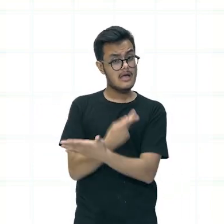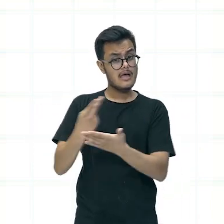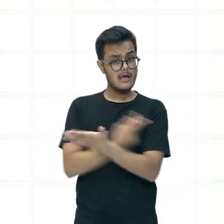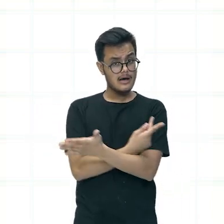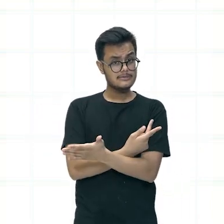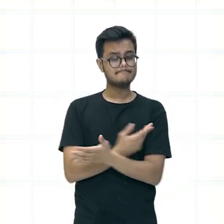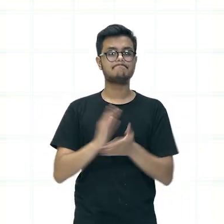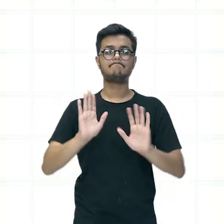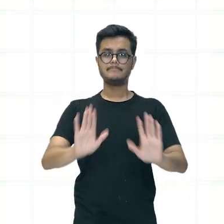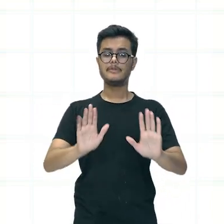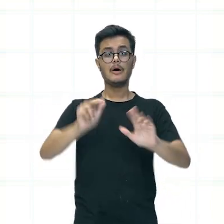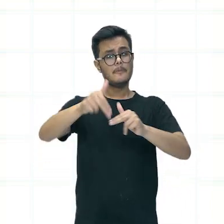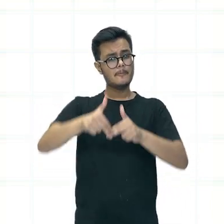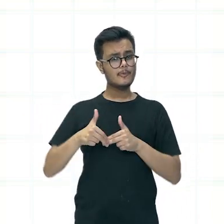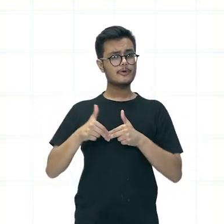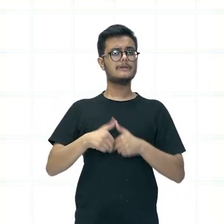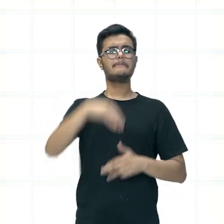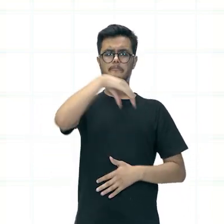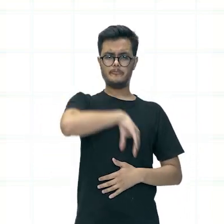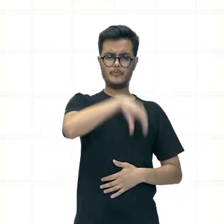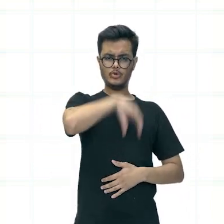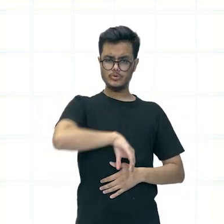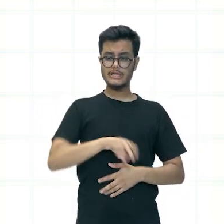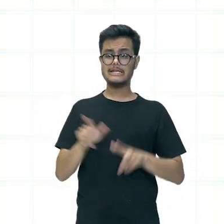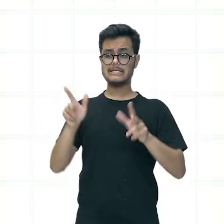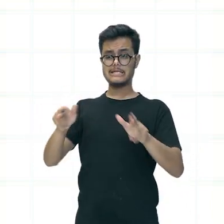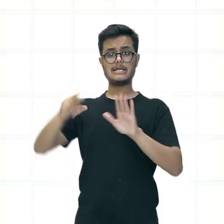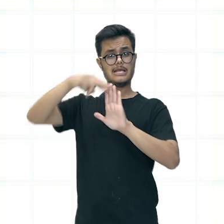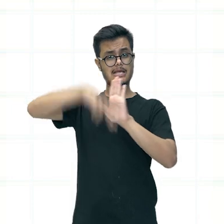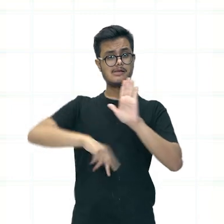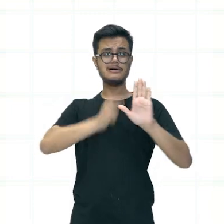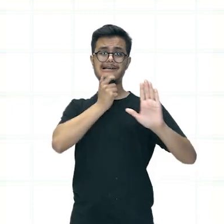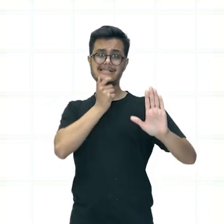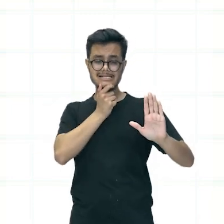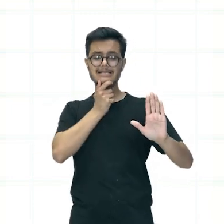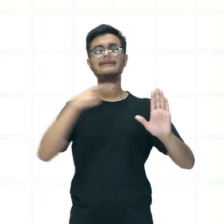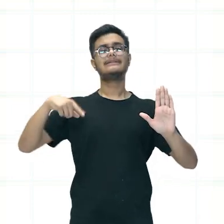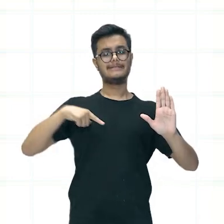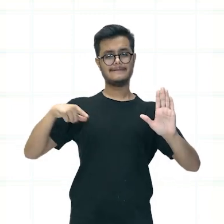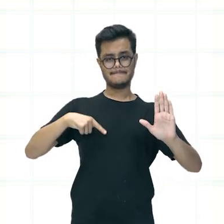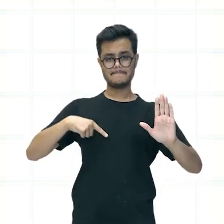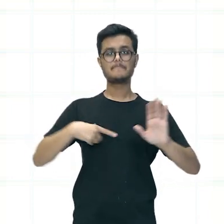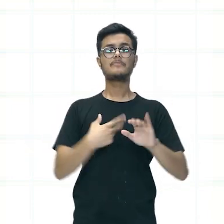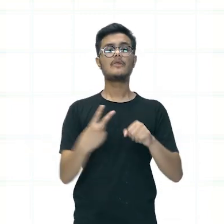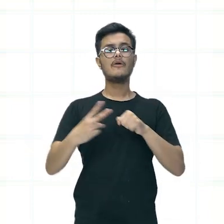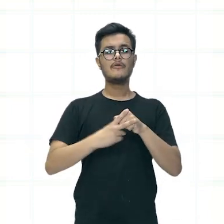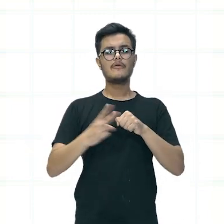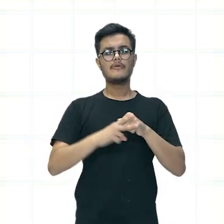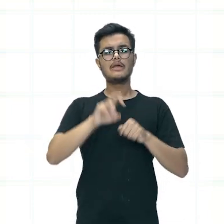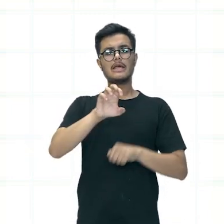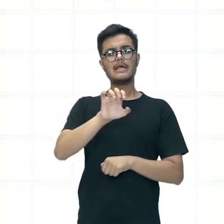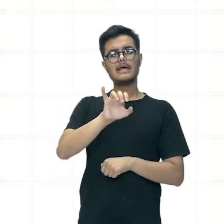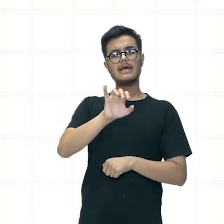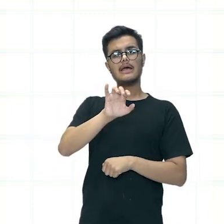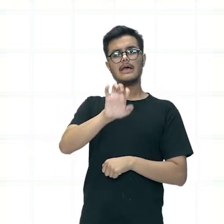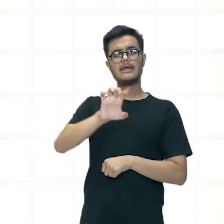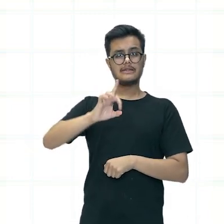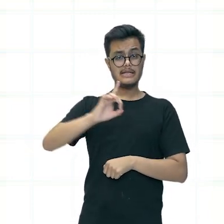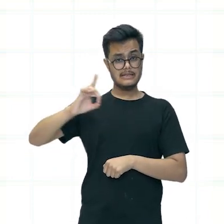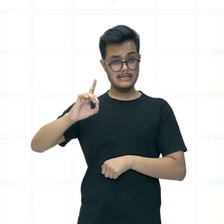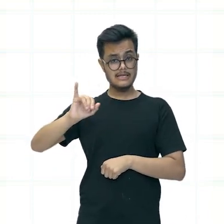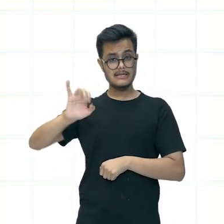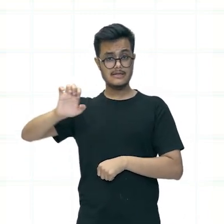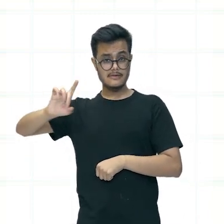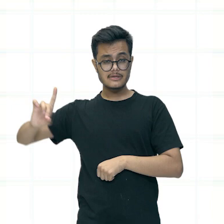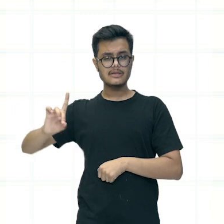mesma coisa no inglês, sendo que na língua inglesa o verbo vai receber o D, ED ou IED, e ele